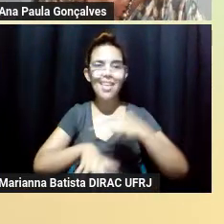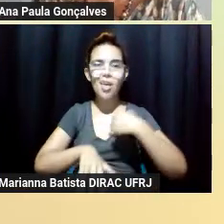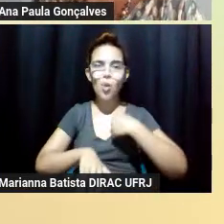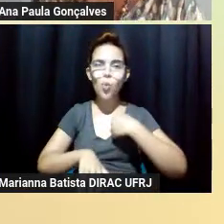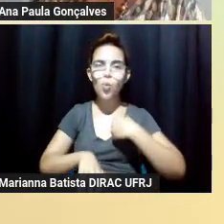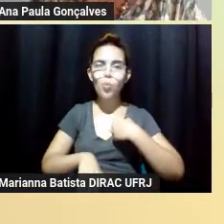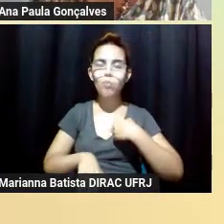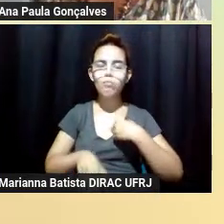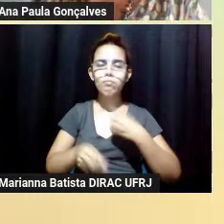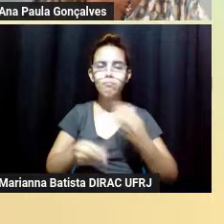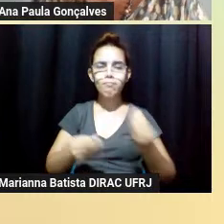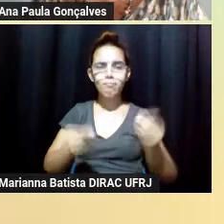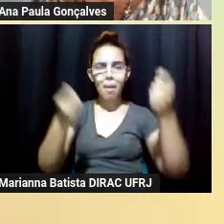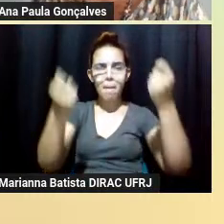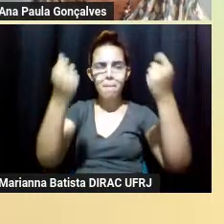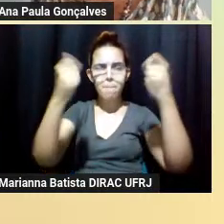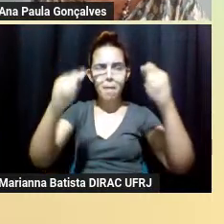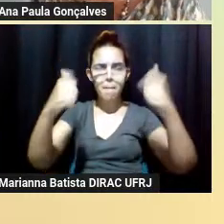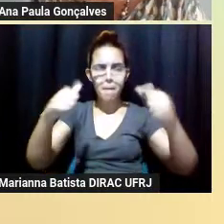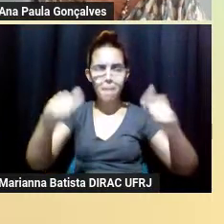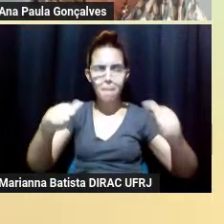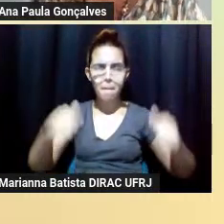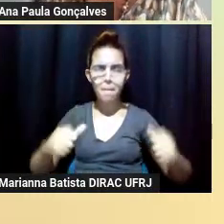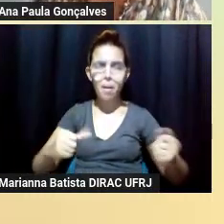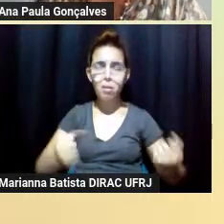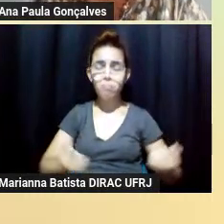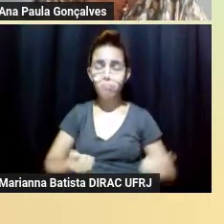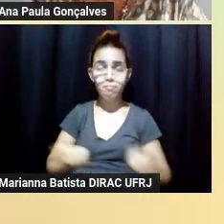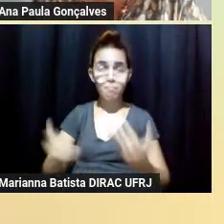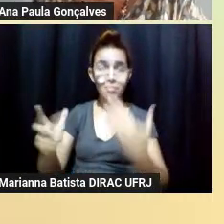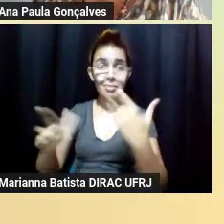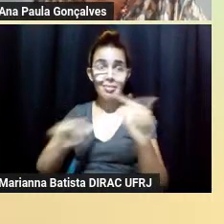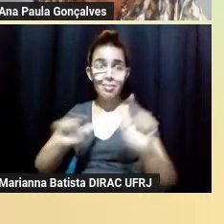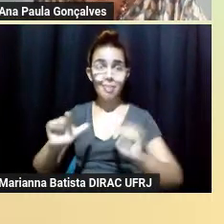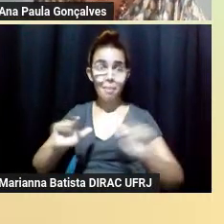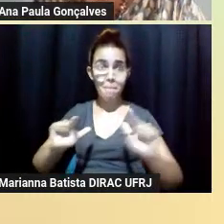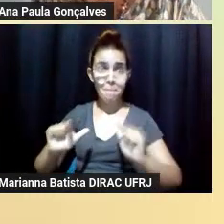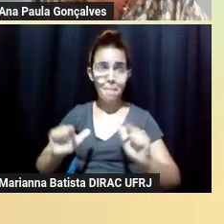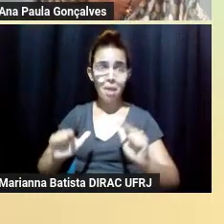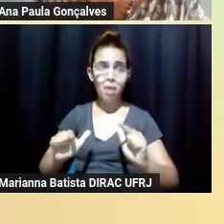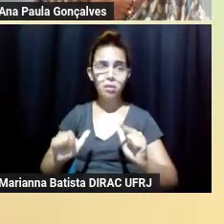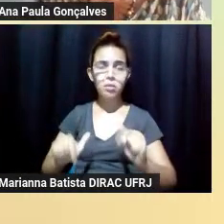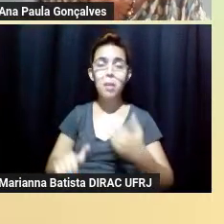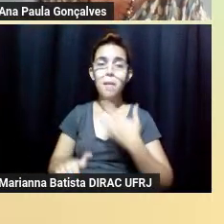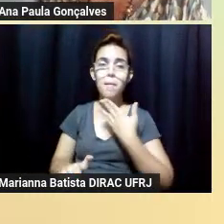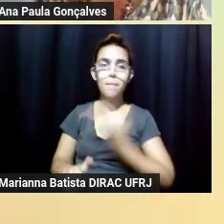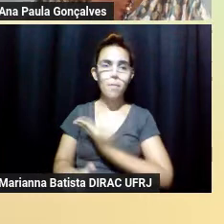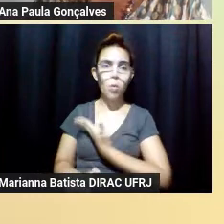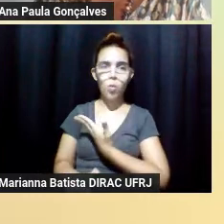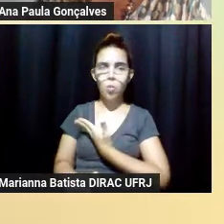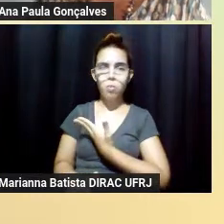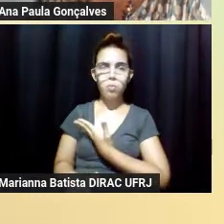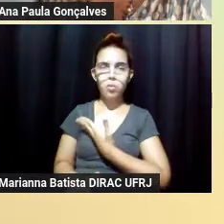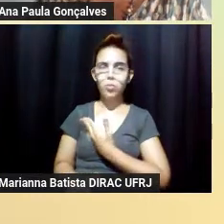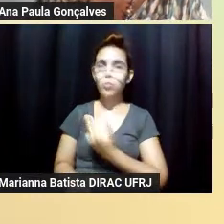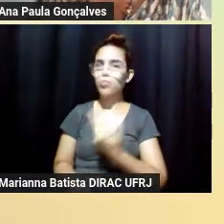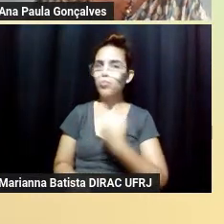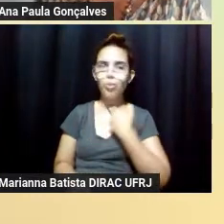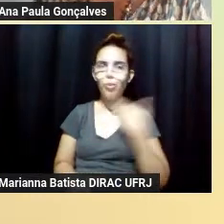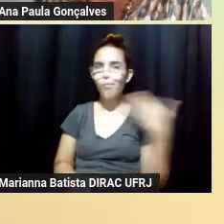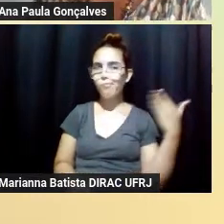HCTE e o nosso trabalho é aprovado. Meu amigo não pôde ir porque ele tinha ido morar no interior de São Paulo. Eu fui